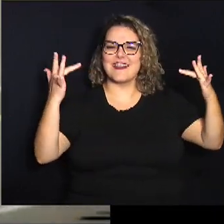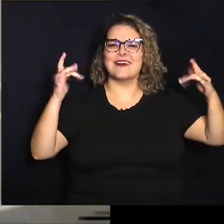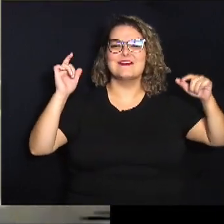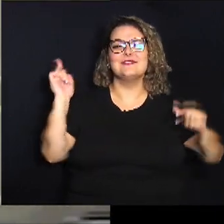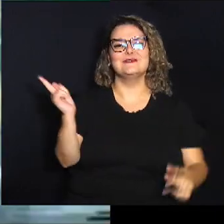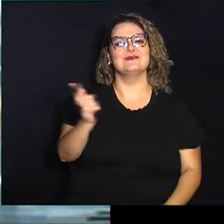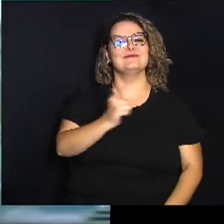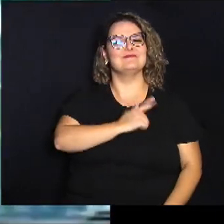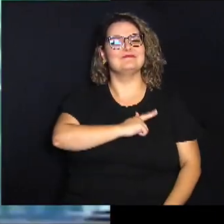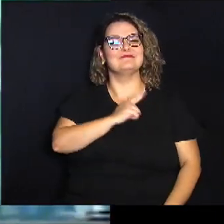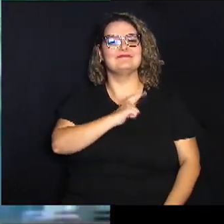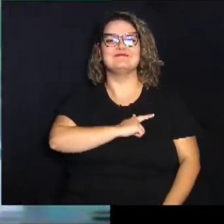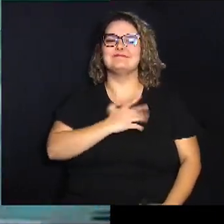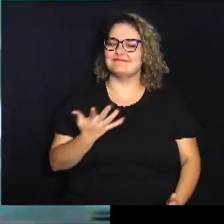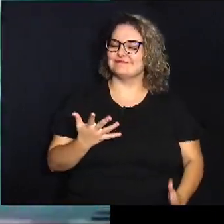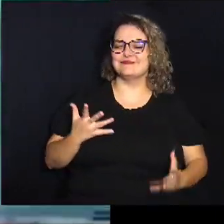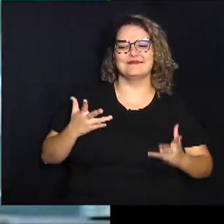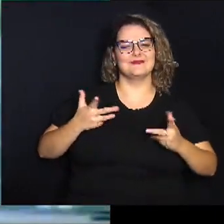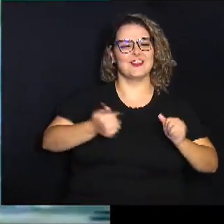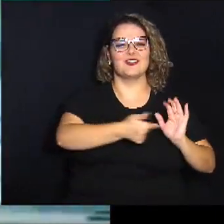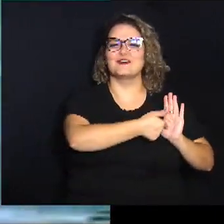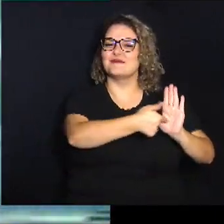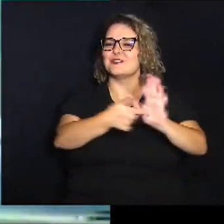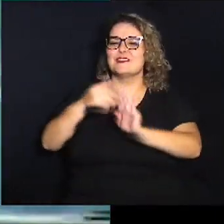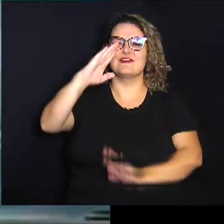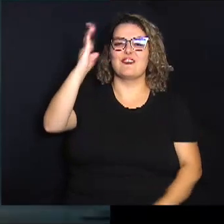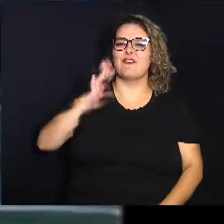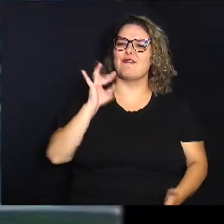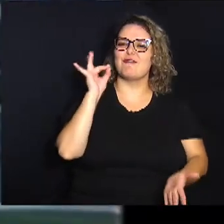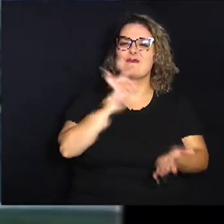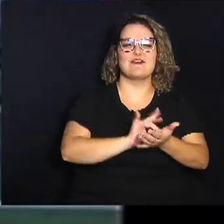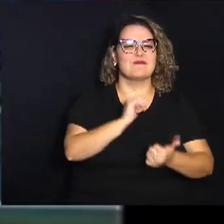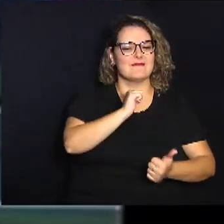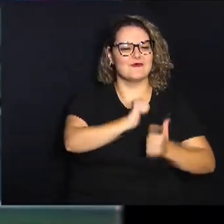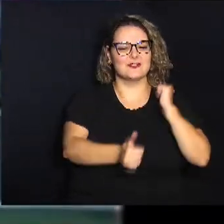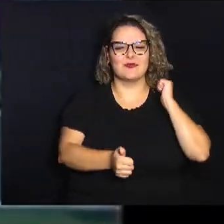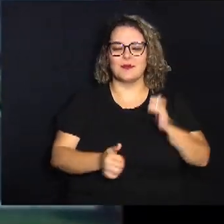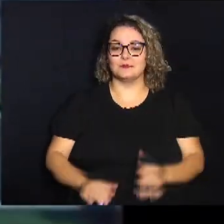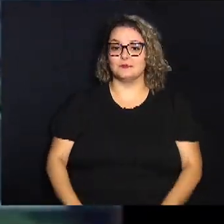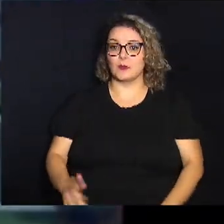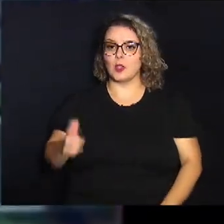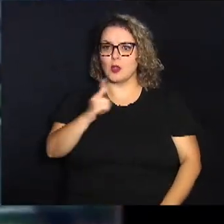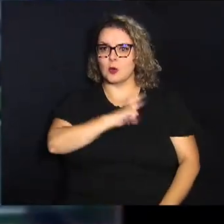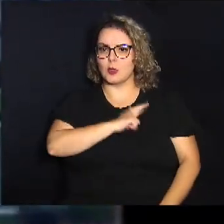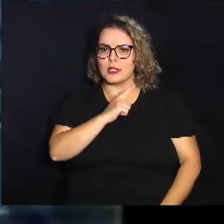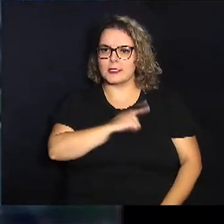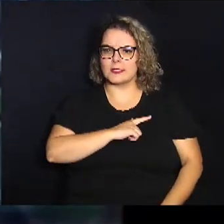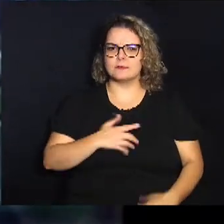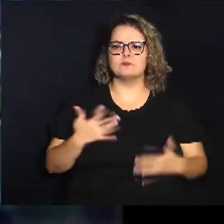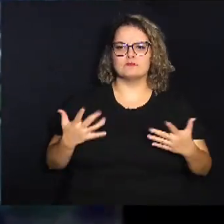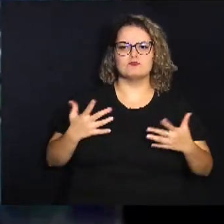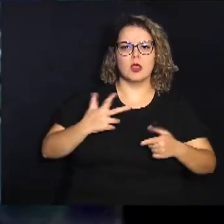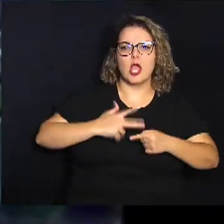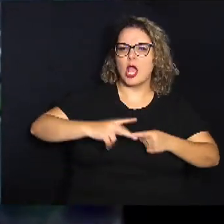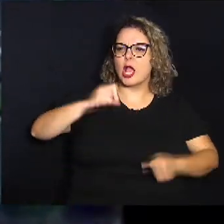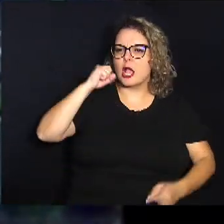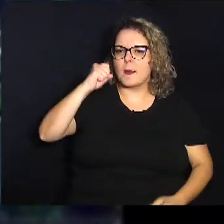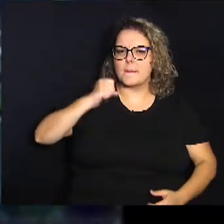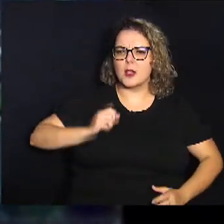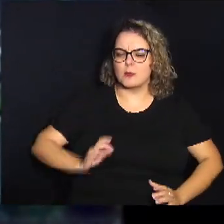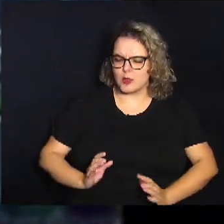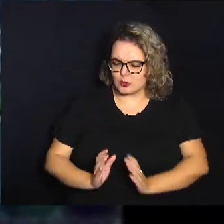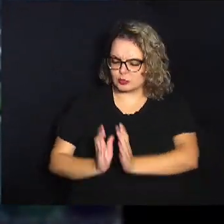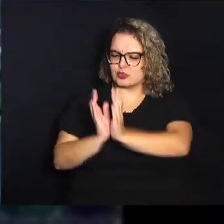festa mostrando para o Brasil o verdadeiro futebol Guarani campeão da taça de